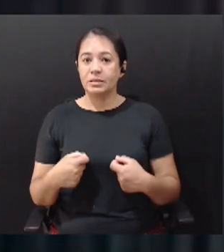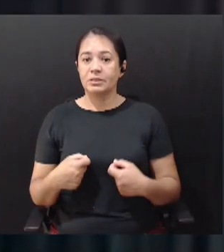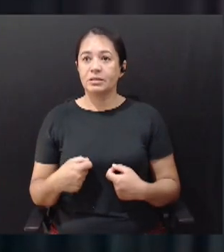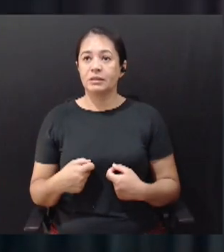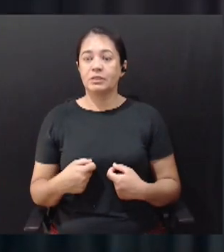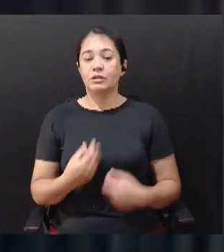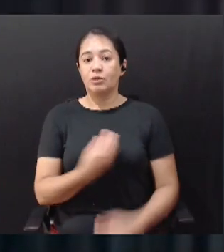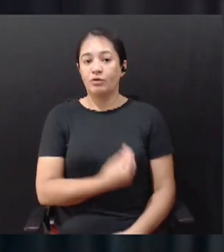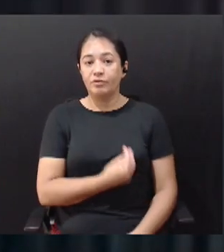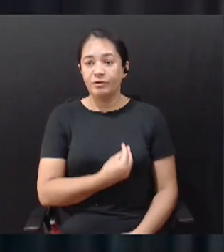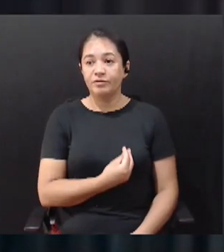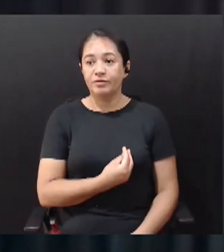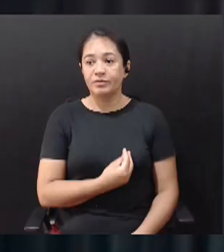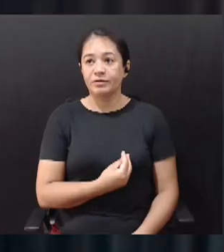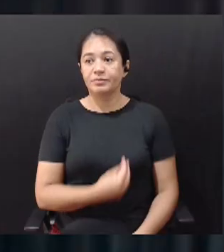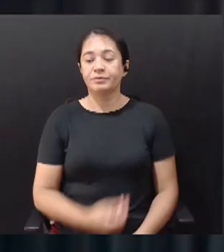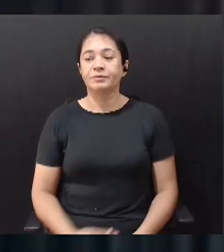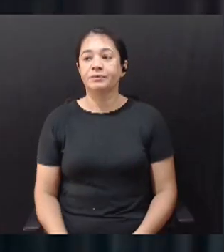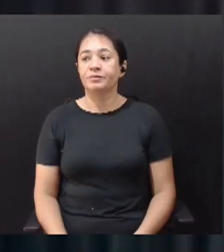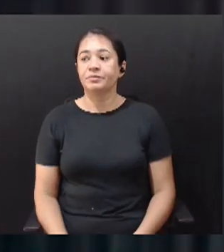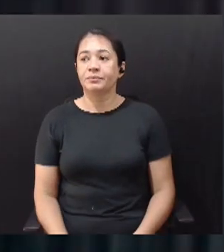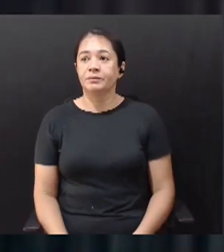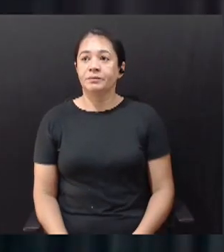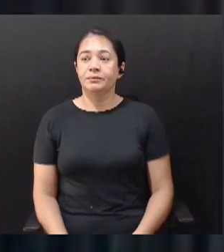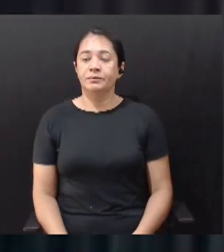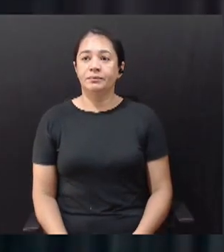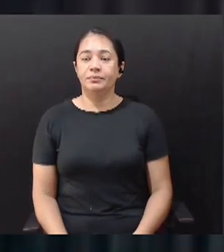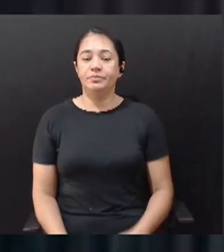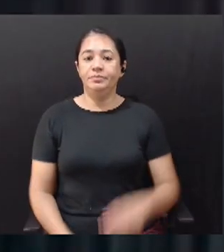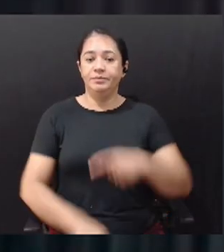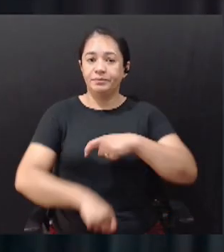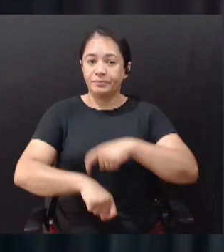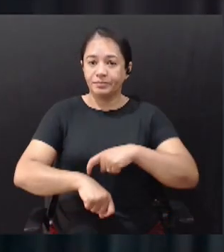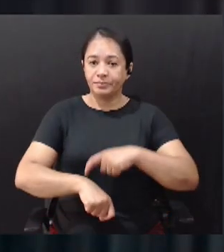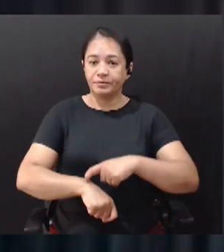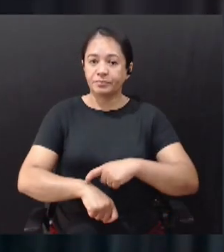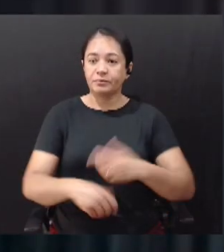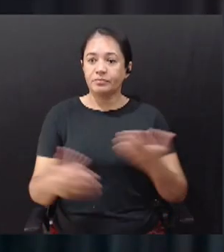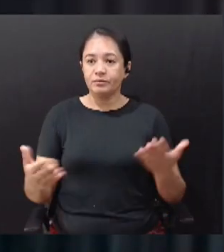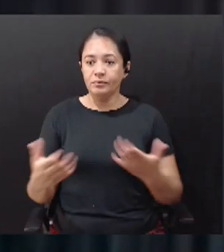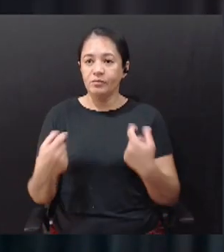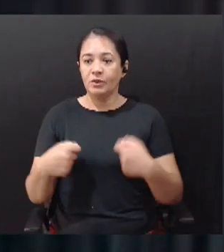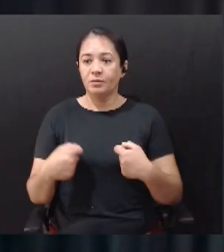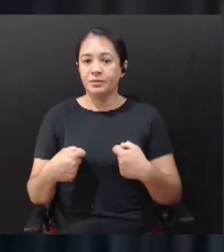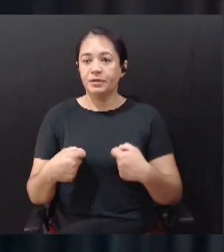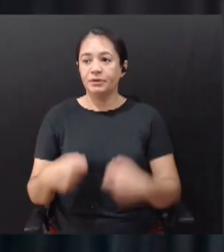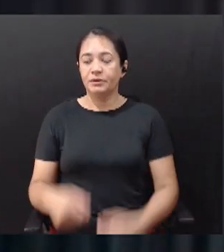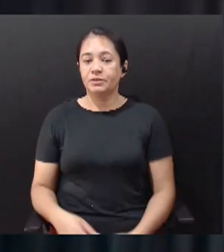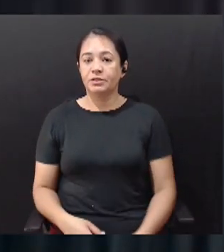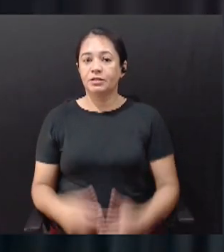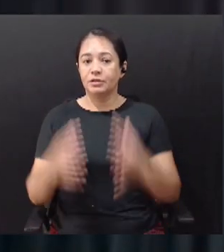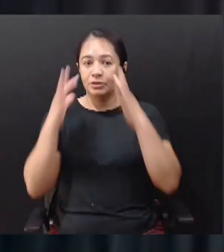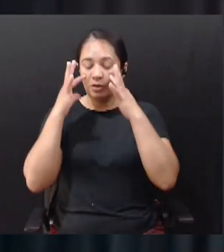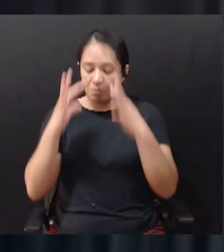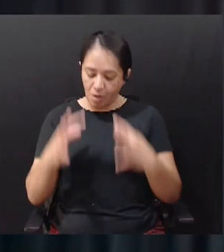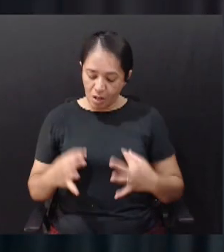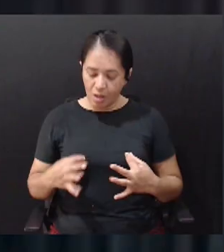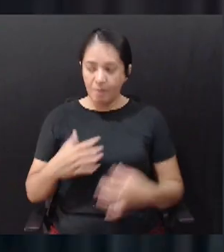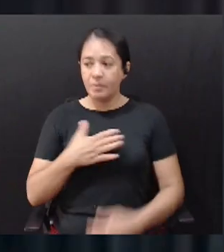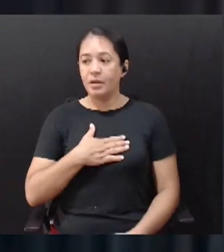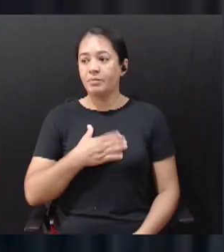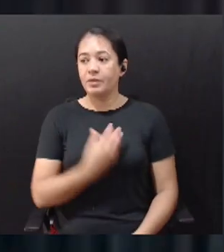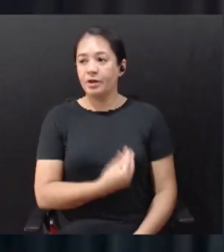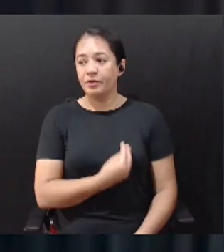muito intensamente, é o momento de olhar. Bom, acho que eu preciso olhar melhor para a minha vida como um todo, né? Qual que